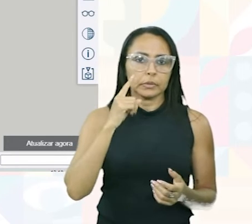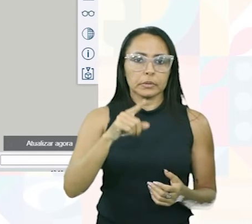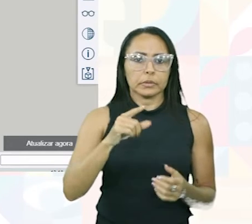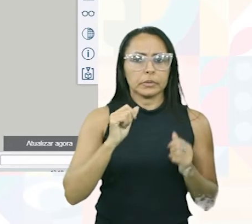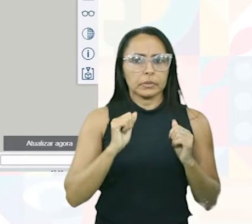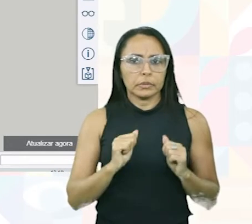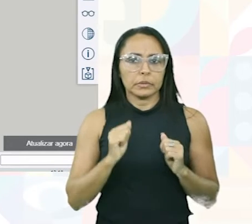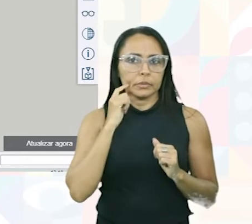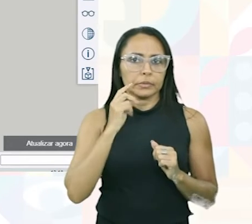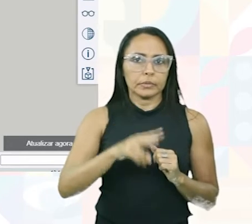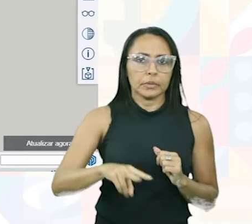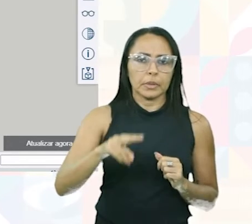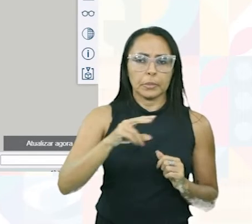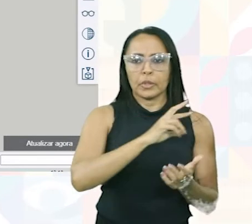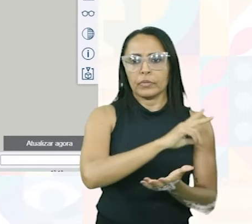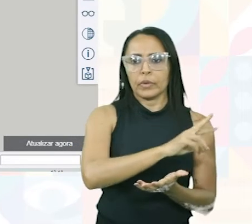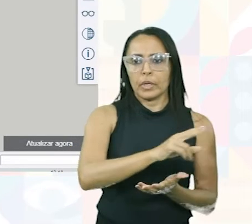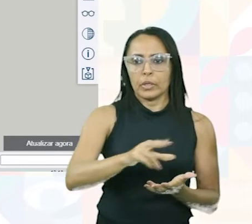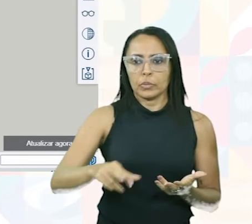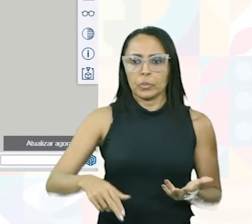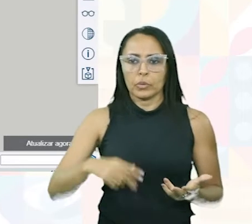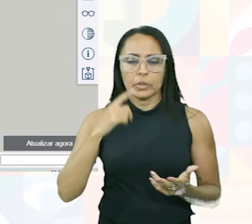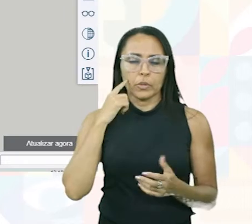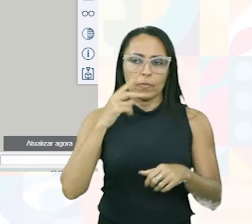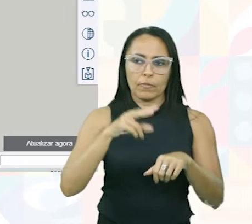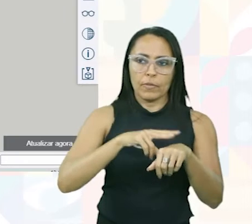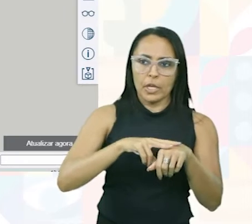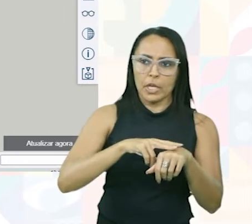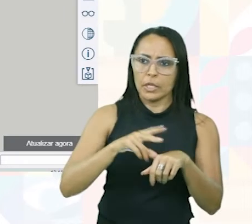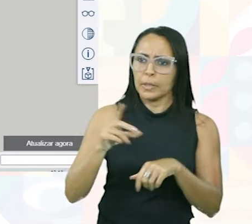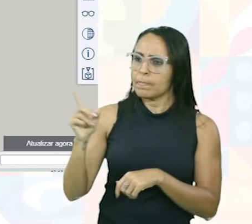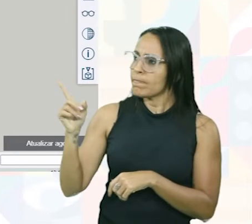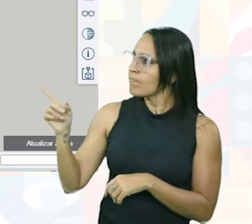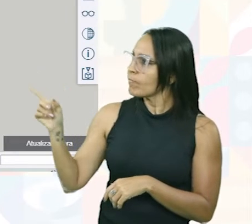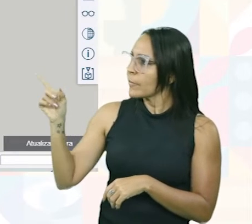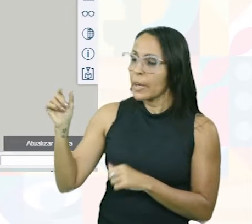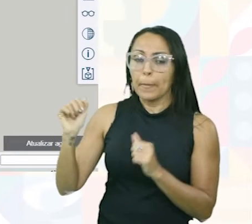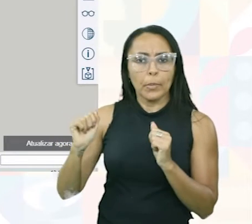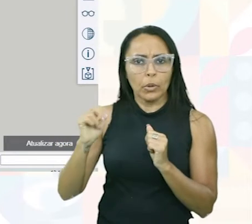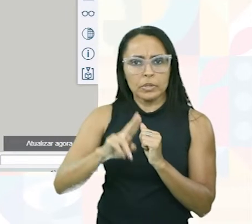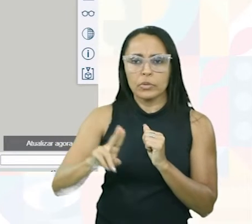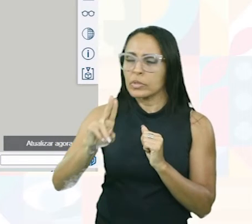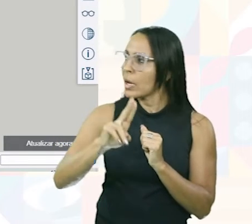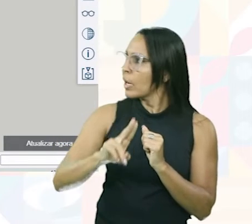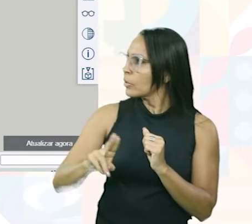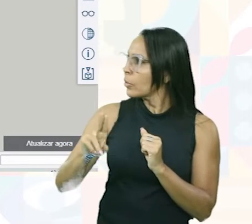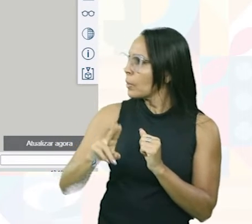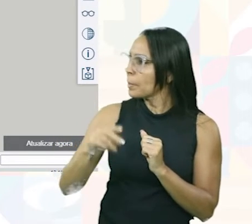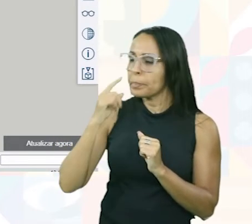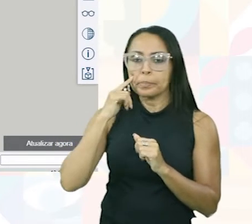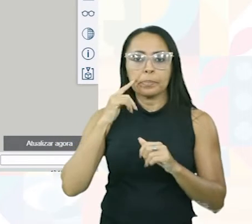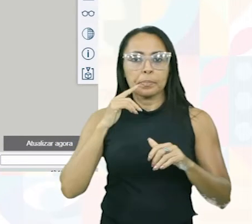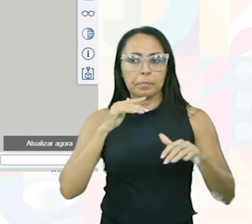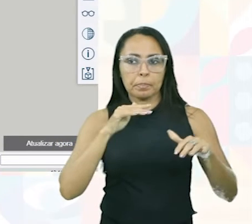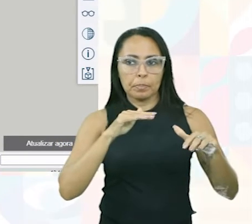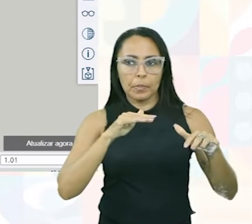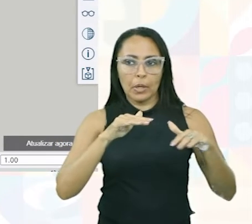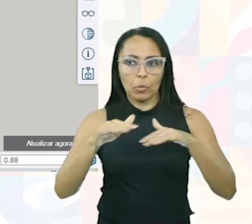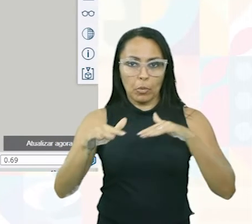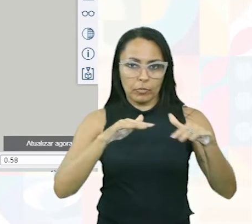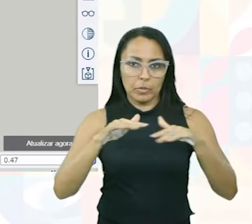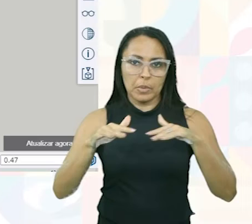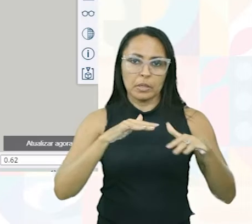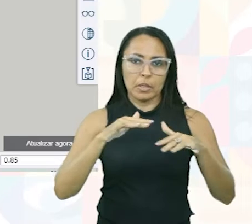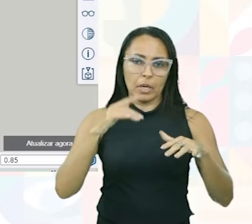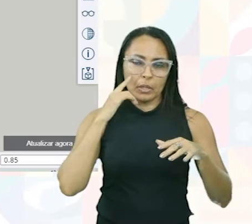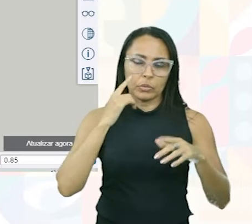que aparecem vários pontinhos verdes que podem ser utilizados para mexer na escala desse objeto. Então,